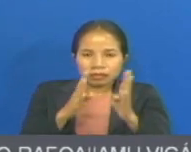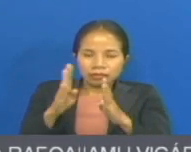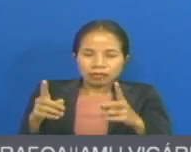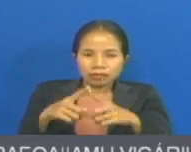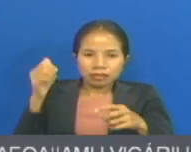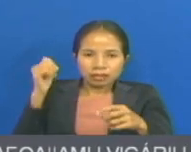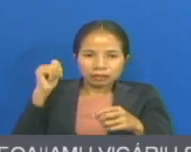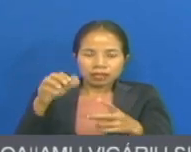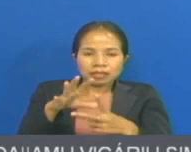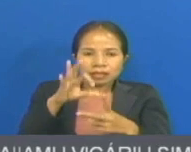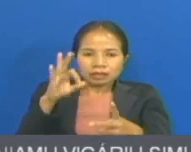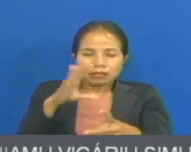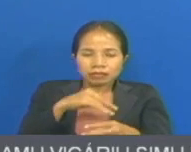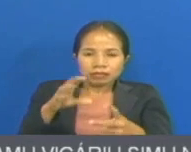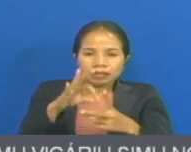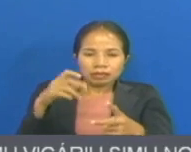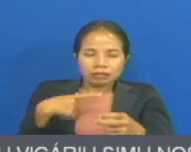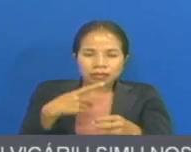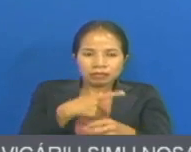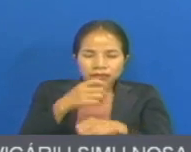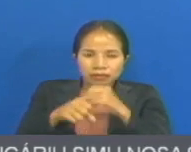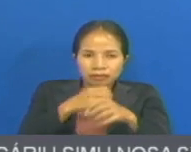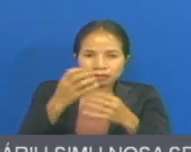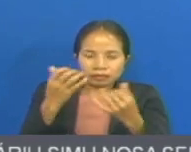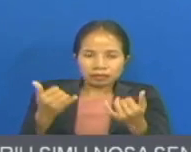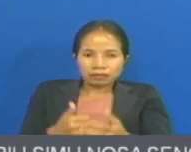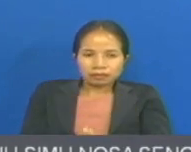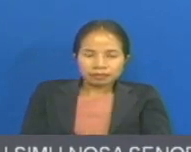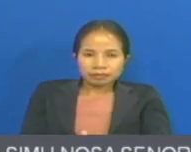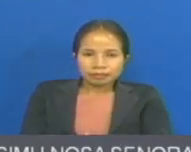para a campanha eleitoral na eleição parlamentar de Inangné.